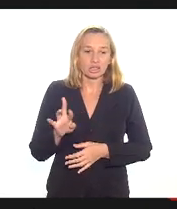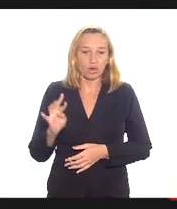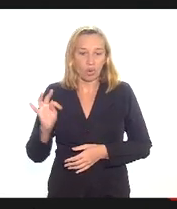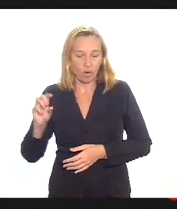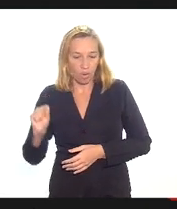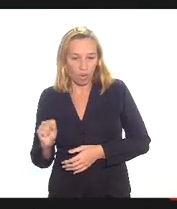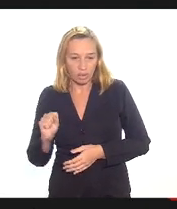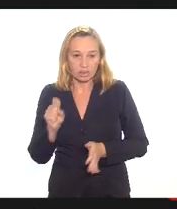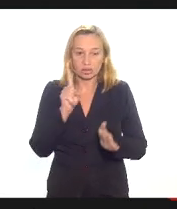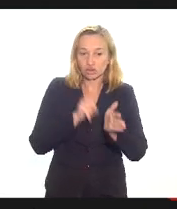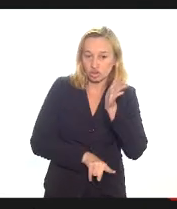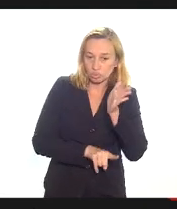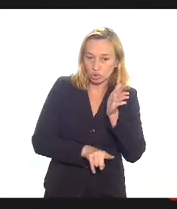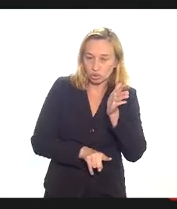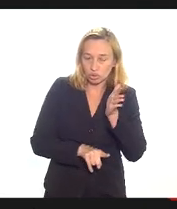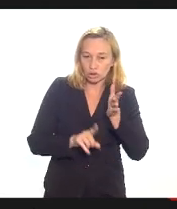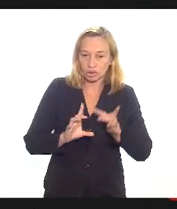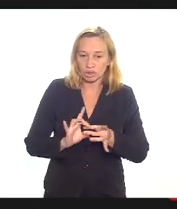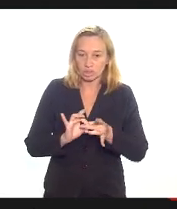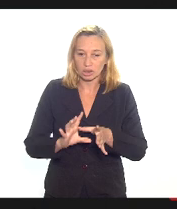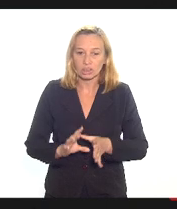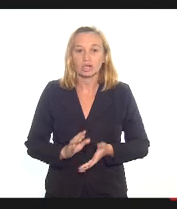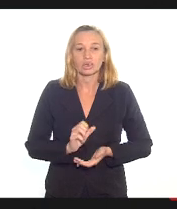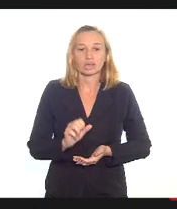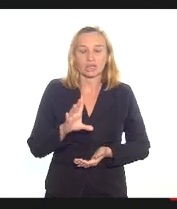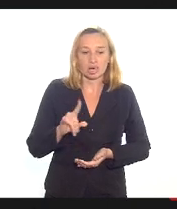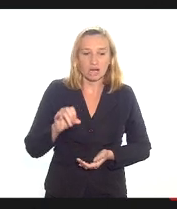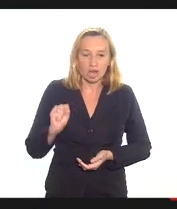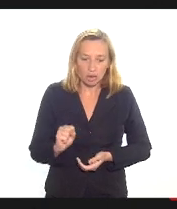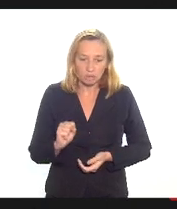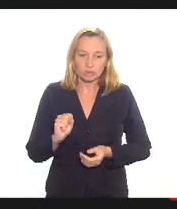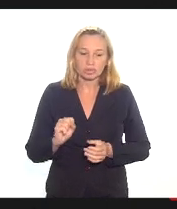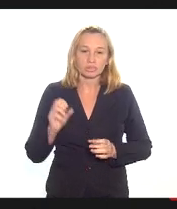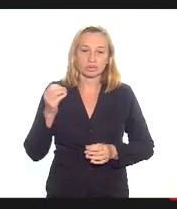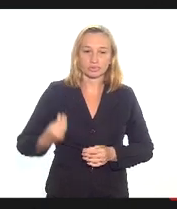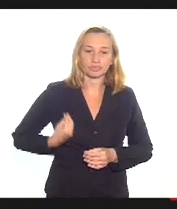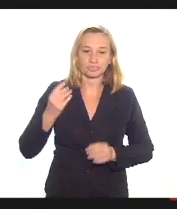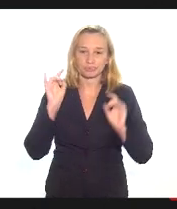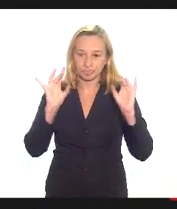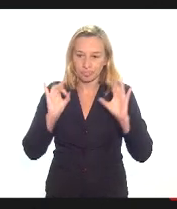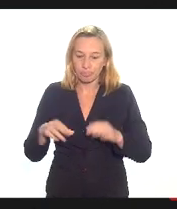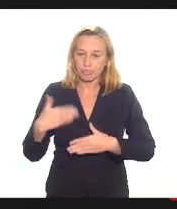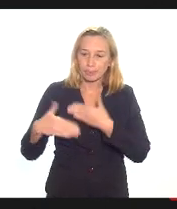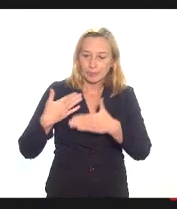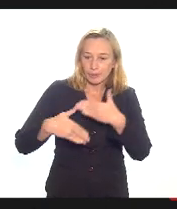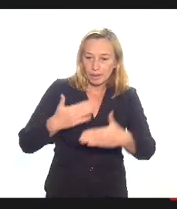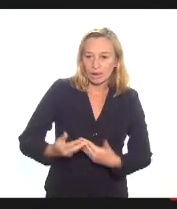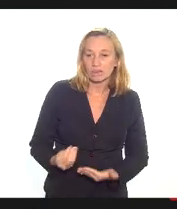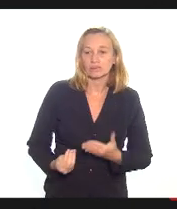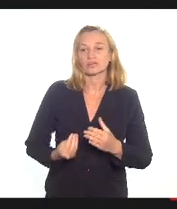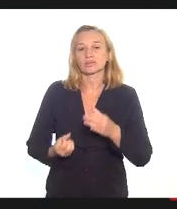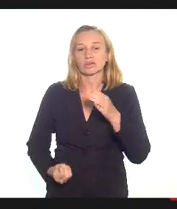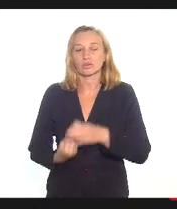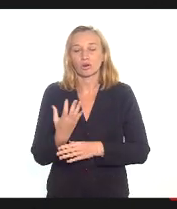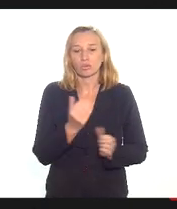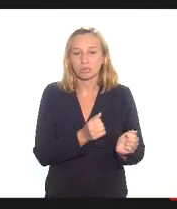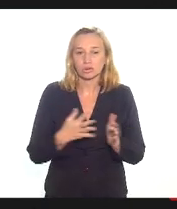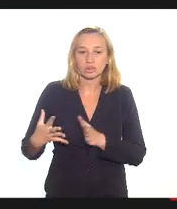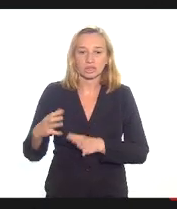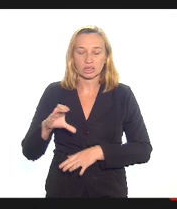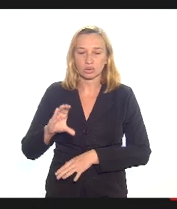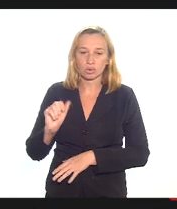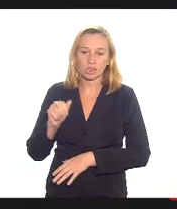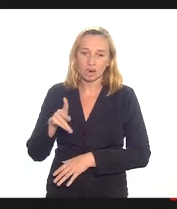de serem abatidos da base de cálculo da participação especial ao longo da vida produtiva do campo. Está